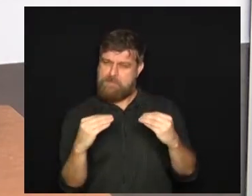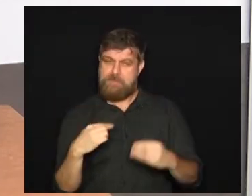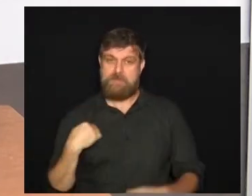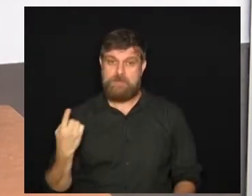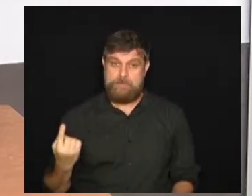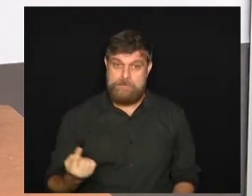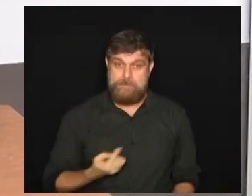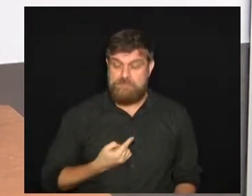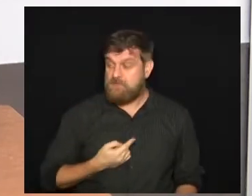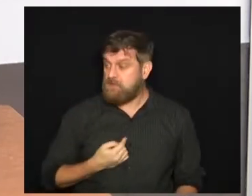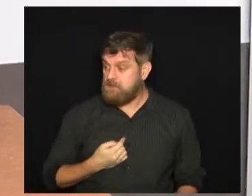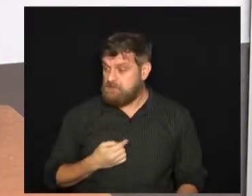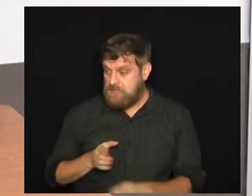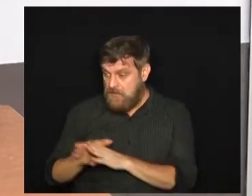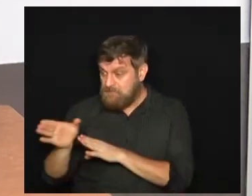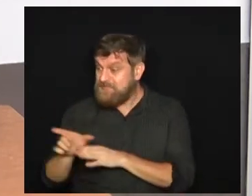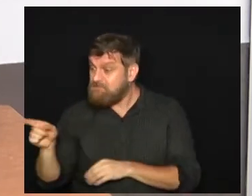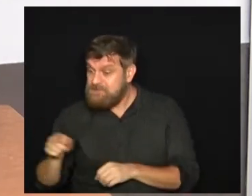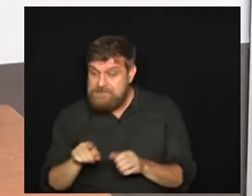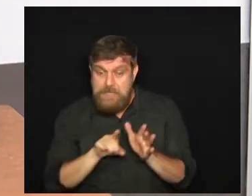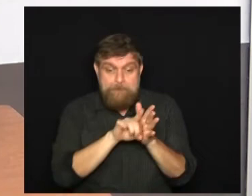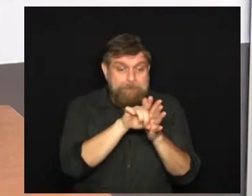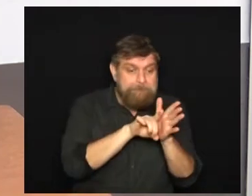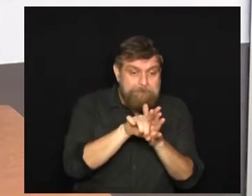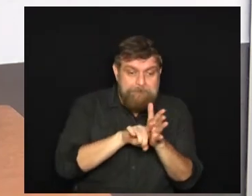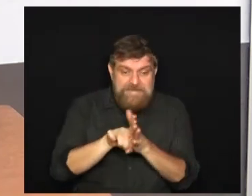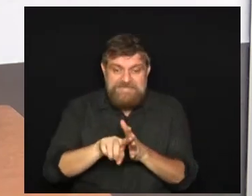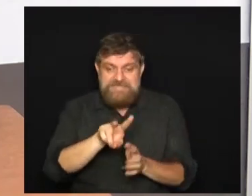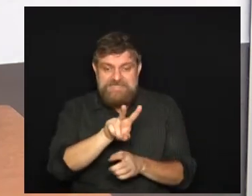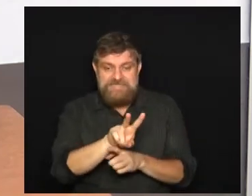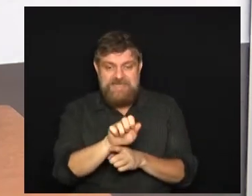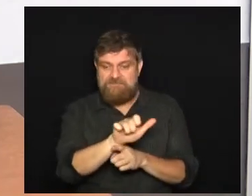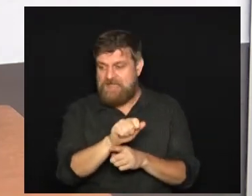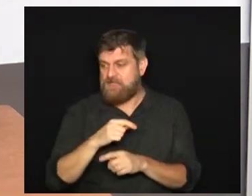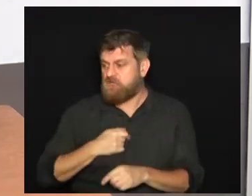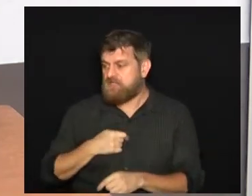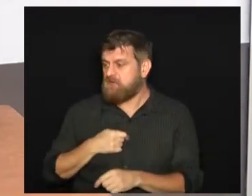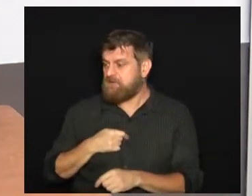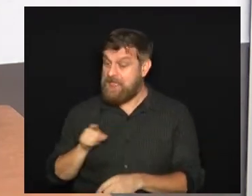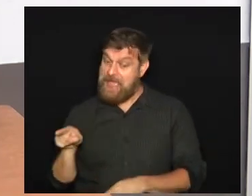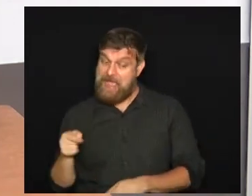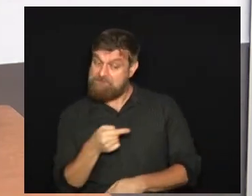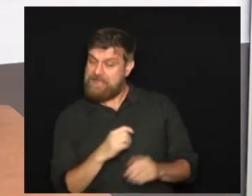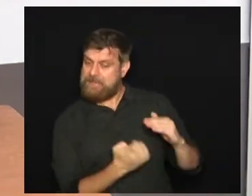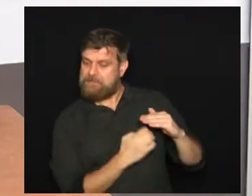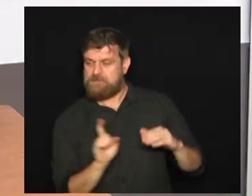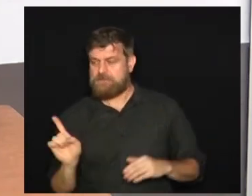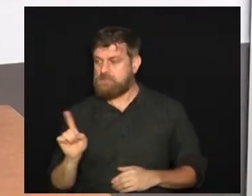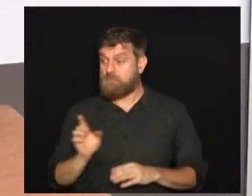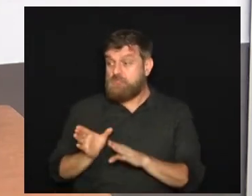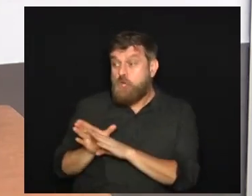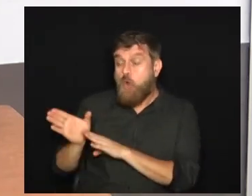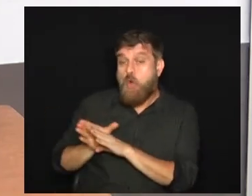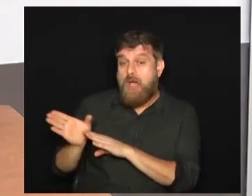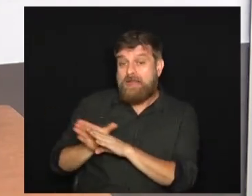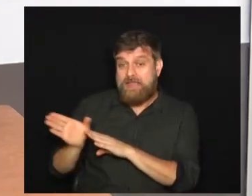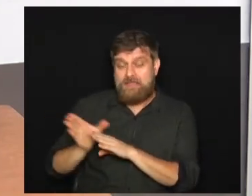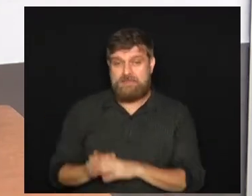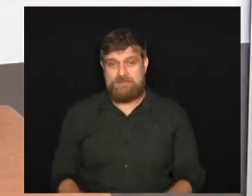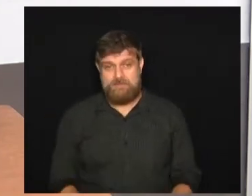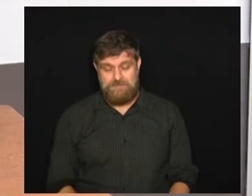estimulamos para que ela procure as vagas. Nós não indicamos vagas para ninguém, a gente vai lá e só dá orientação. Quando ela se candidata